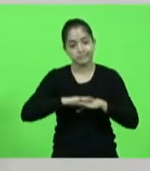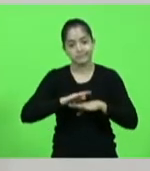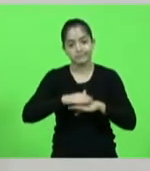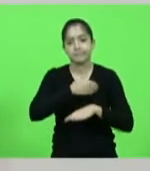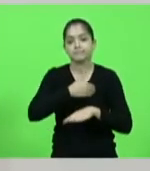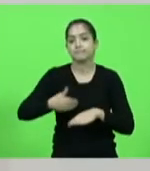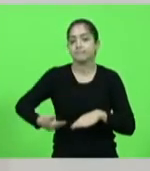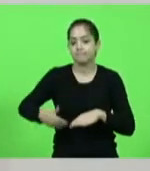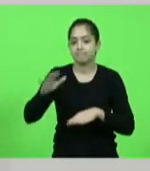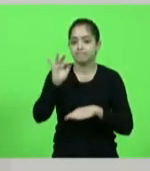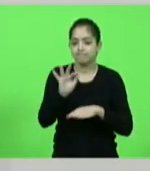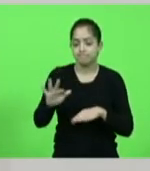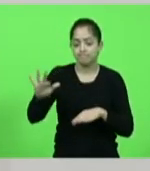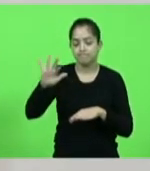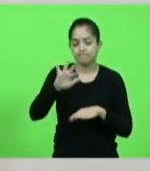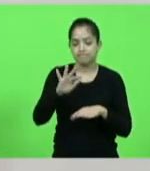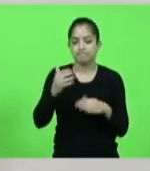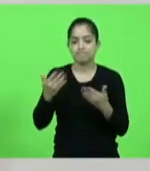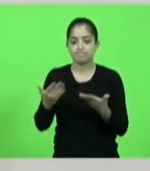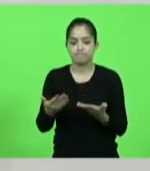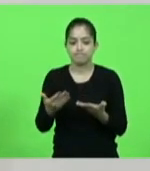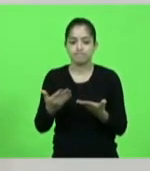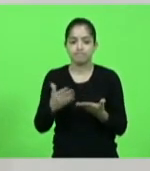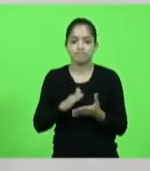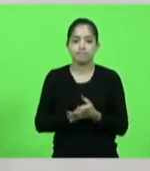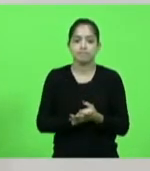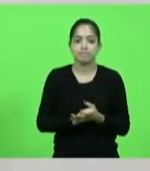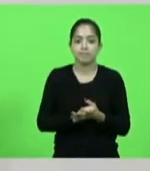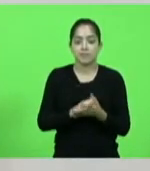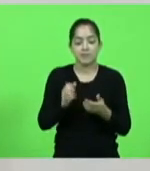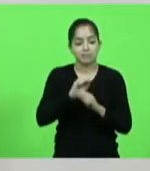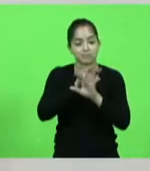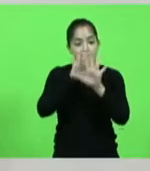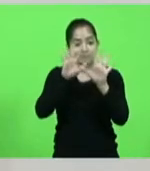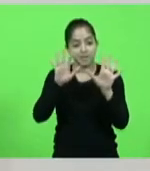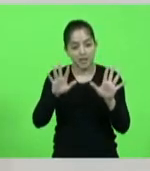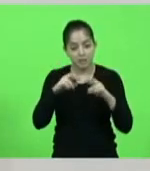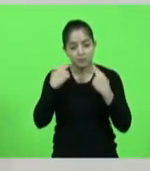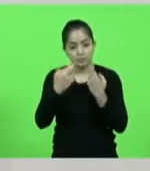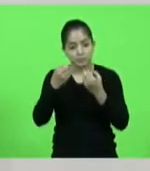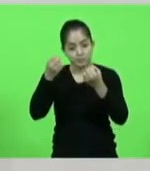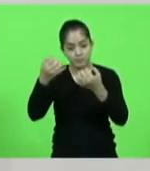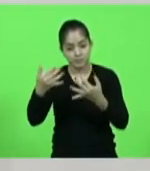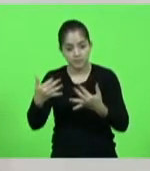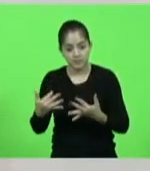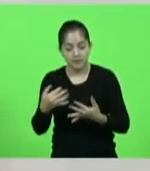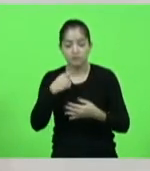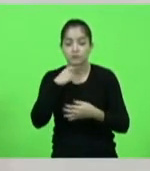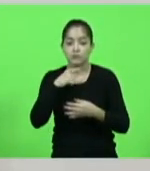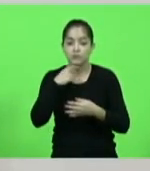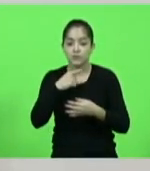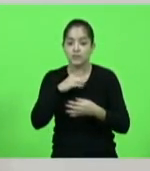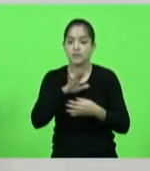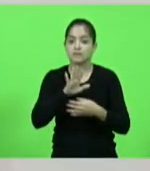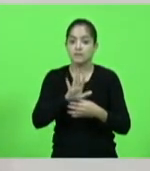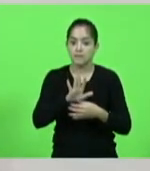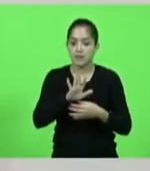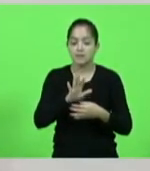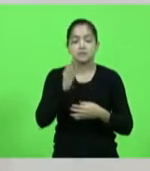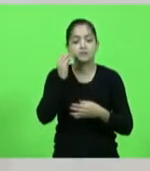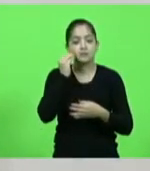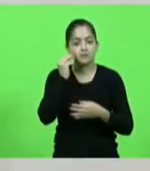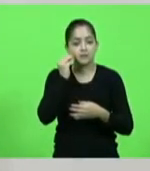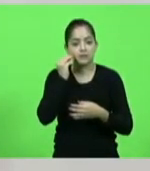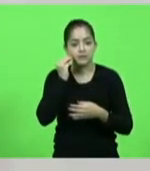federal. Não tive oportunidade de deixar isso claro na reunião, até porque era o avançado do tempo, mas estamos aí tentando